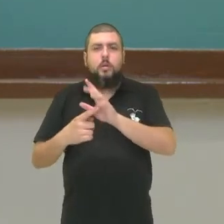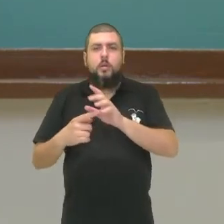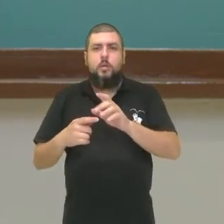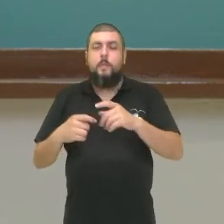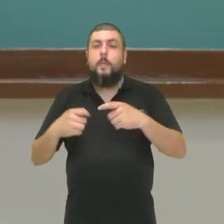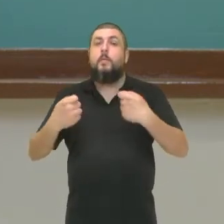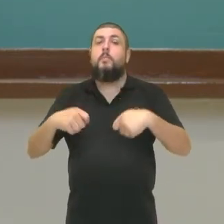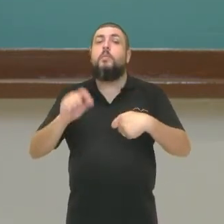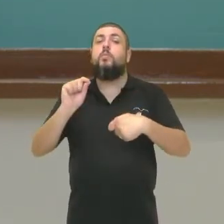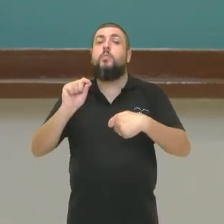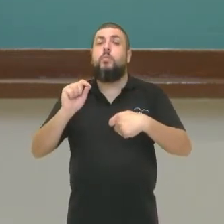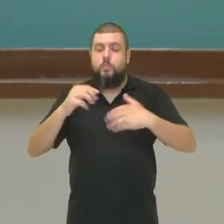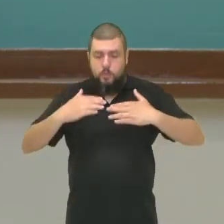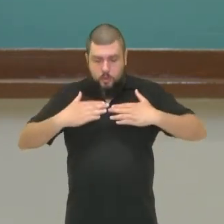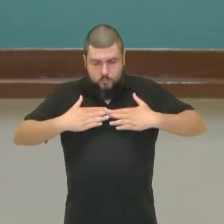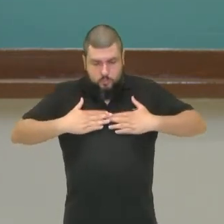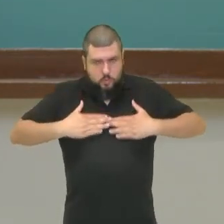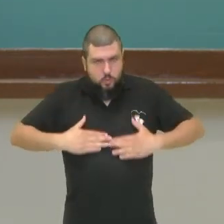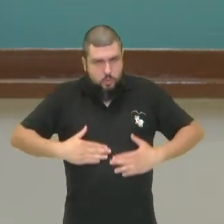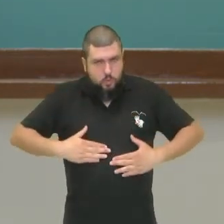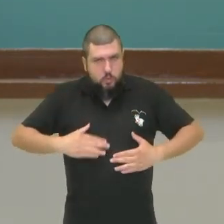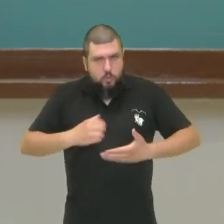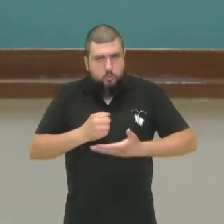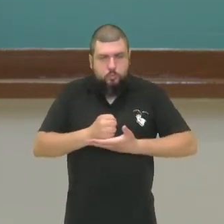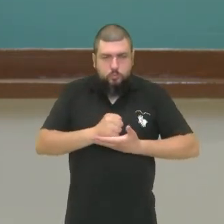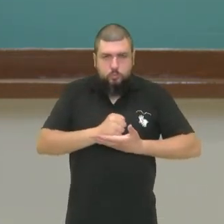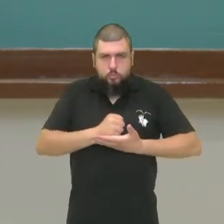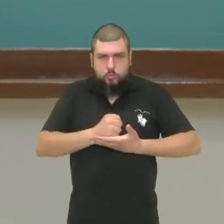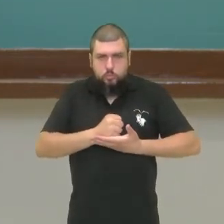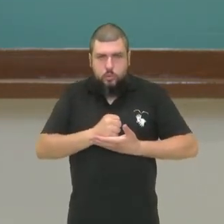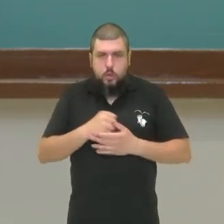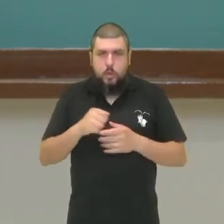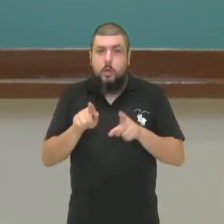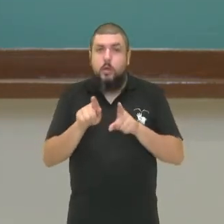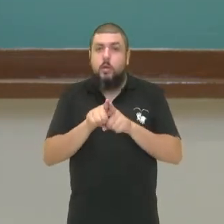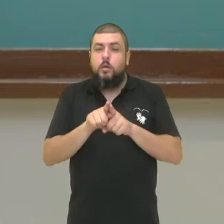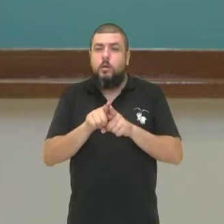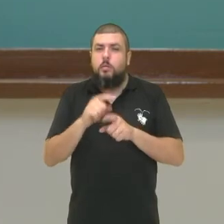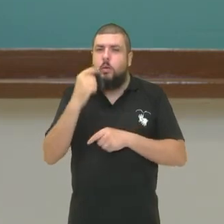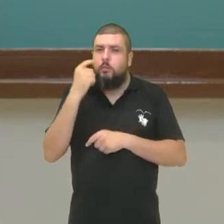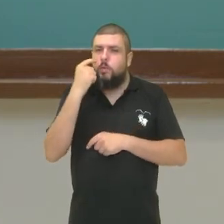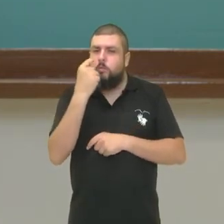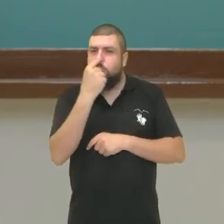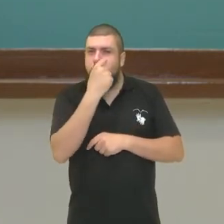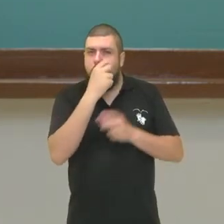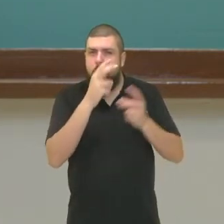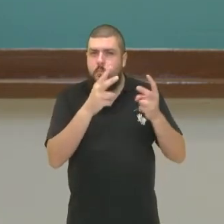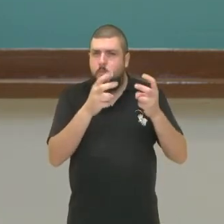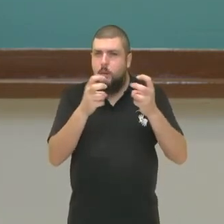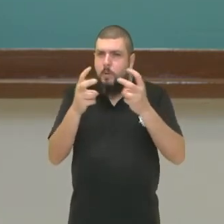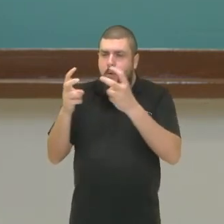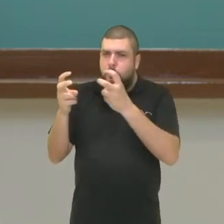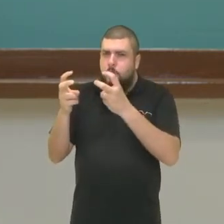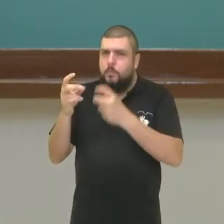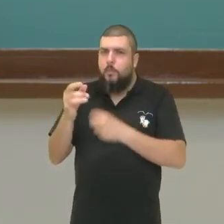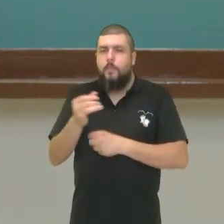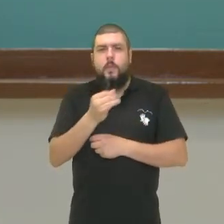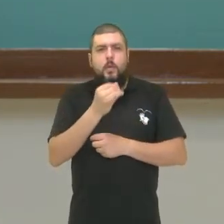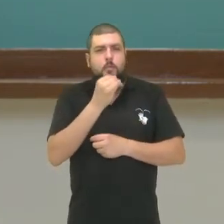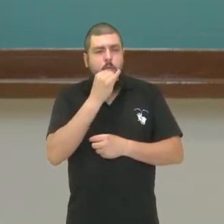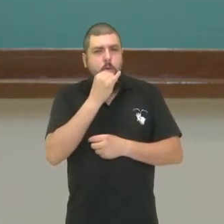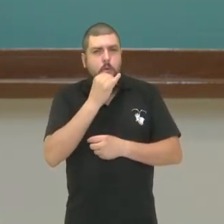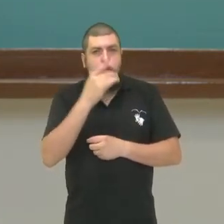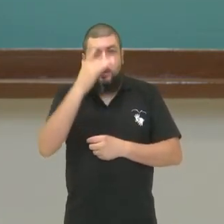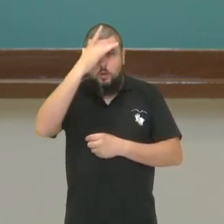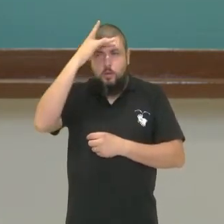domínio corporal, né, e ser um bom observador, né? Por exemplo, uma pessoa que faz